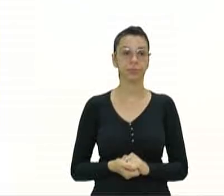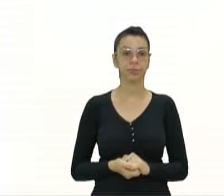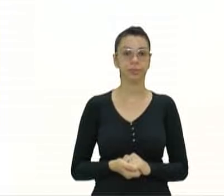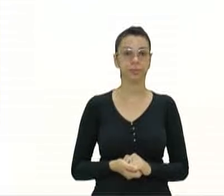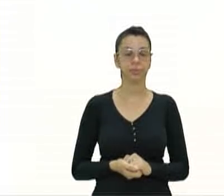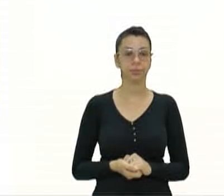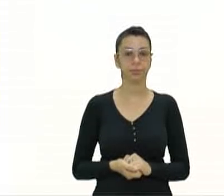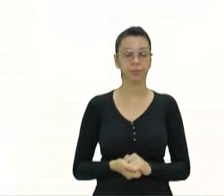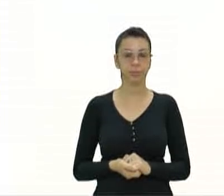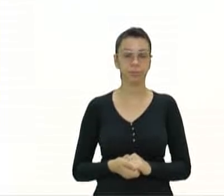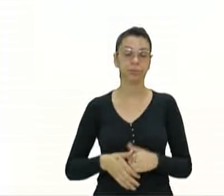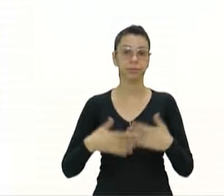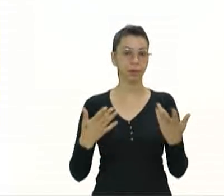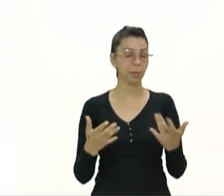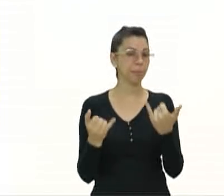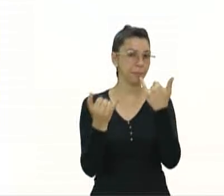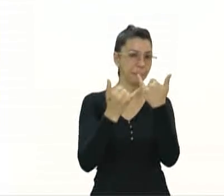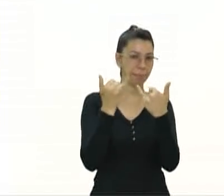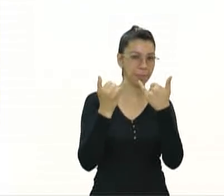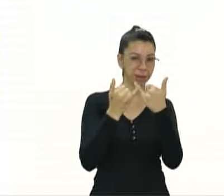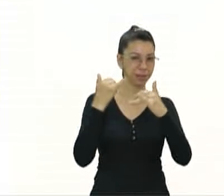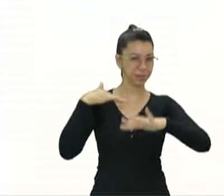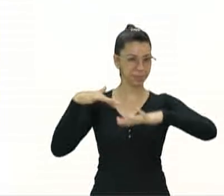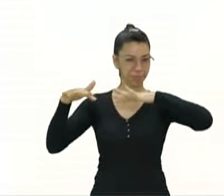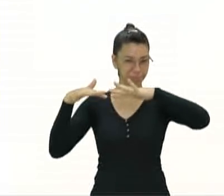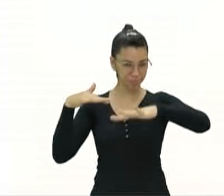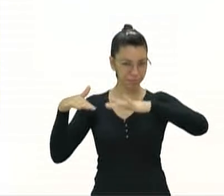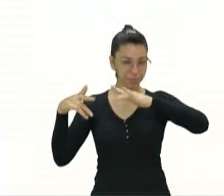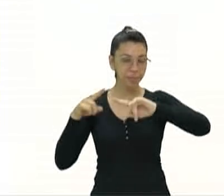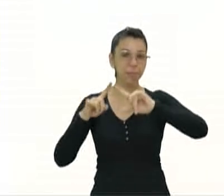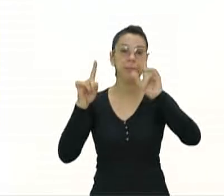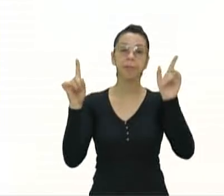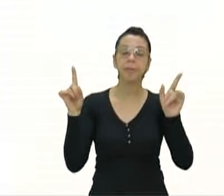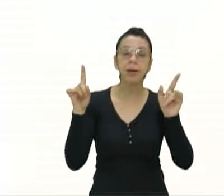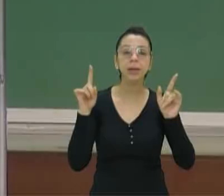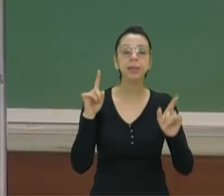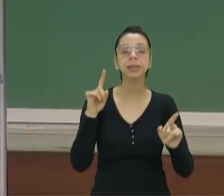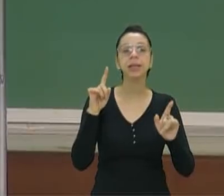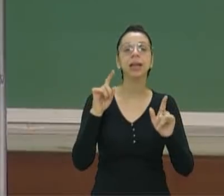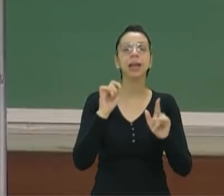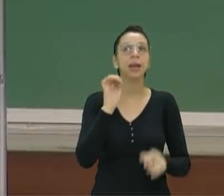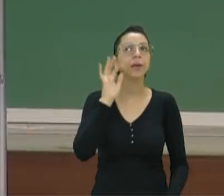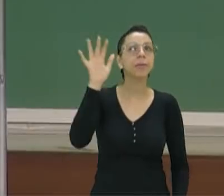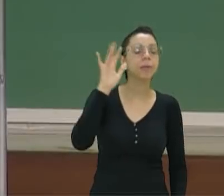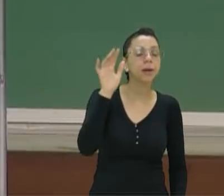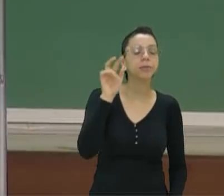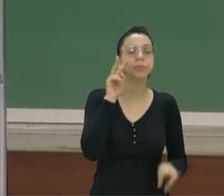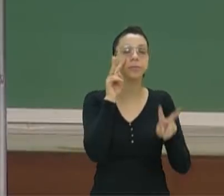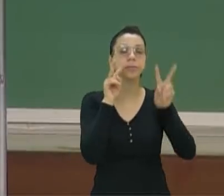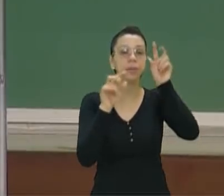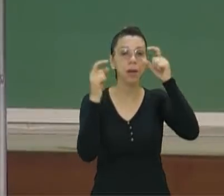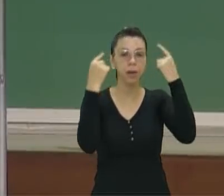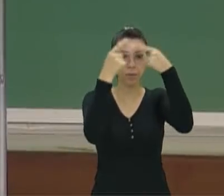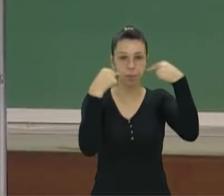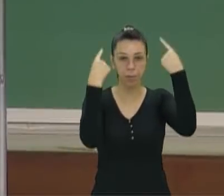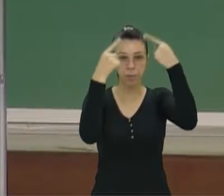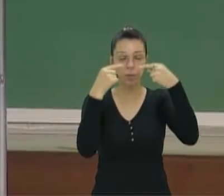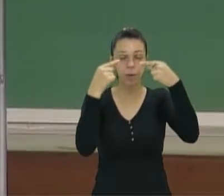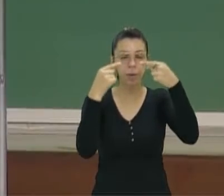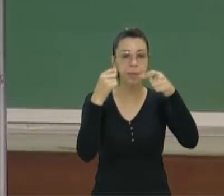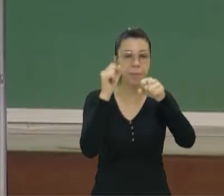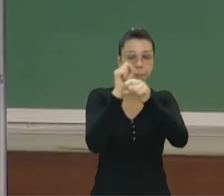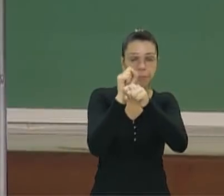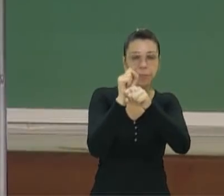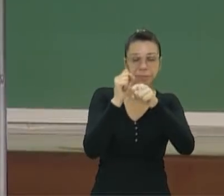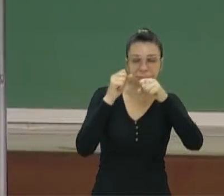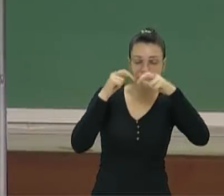Olha, a princípio parece que essa imagem está se mexendo, mas é uma ilusão de ótica, né? Os nossos olhos veem ela tremulando,